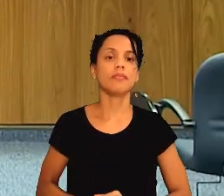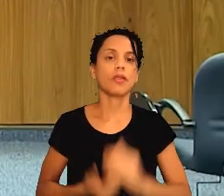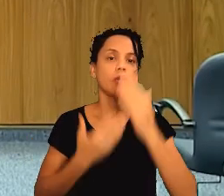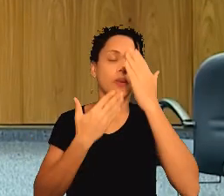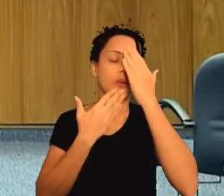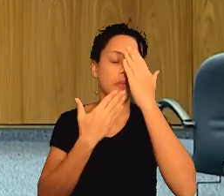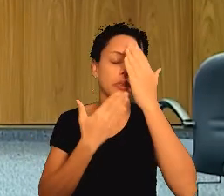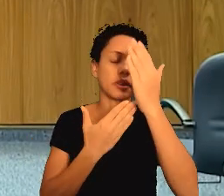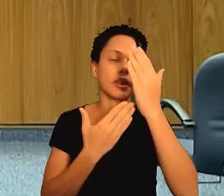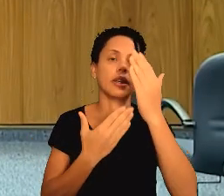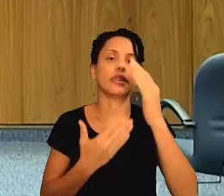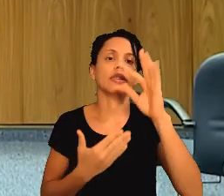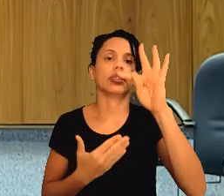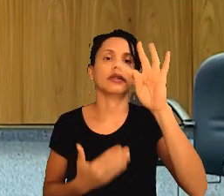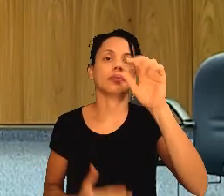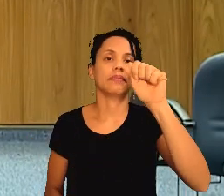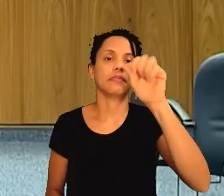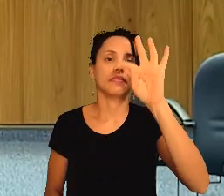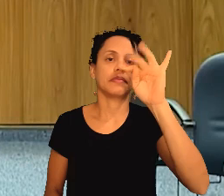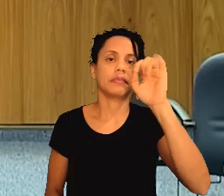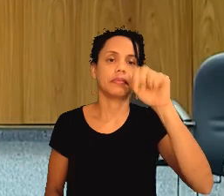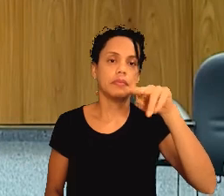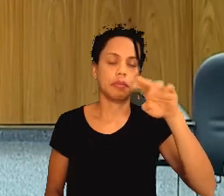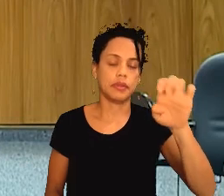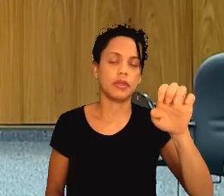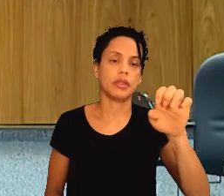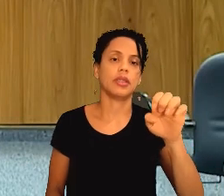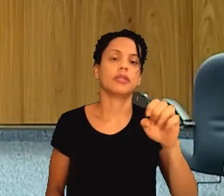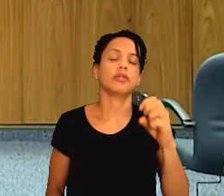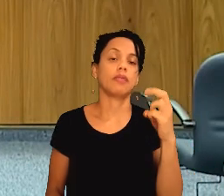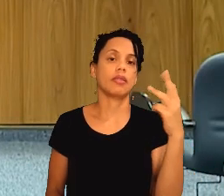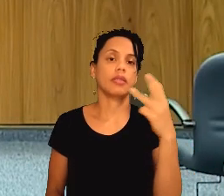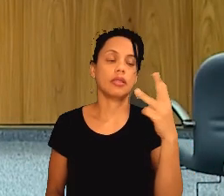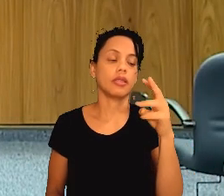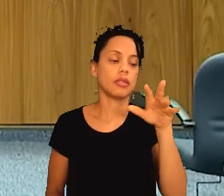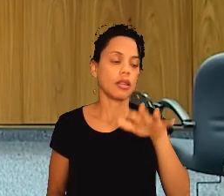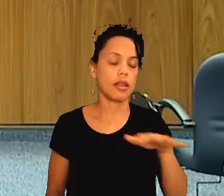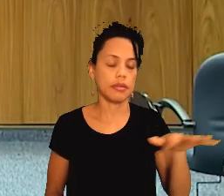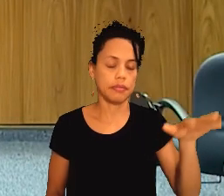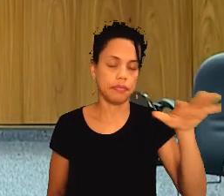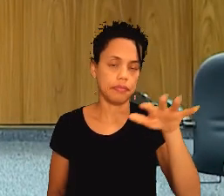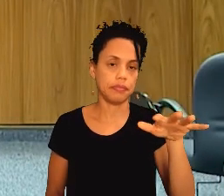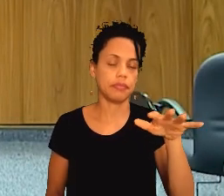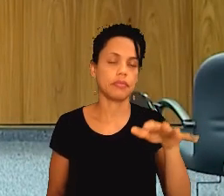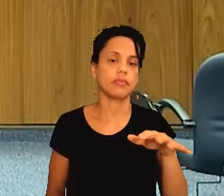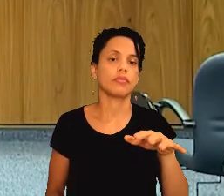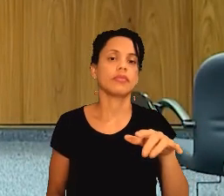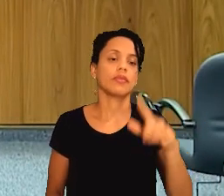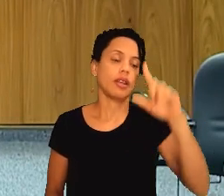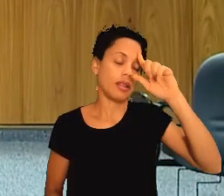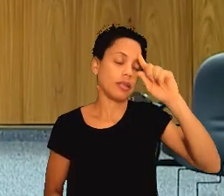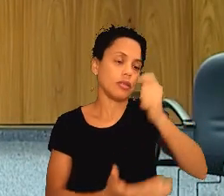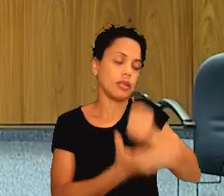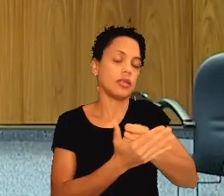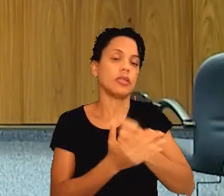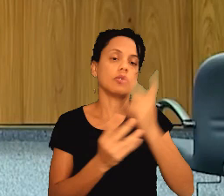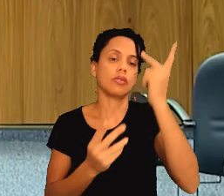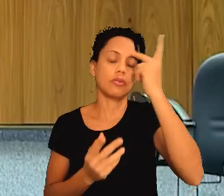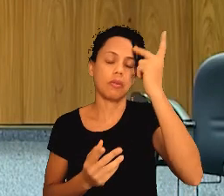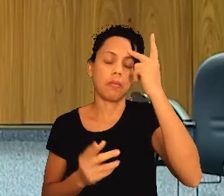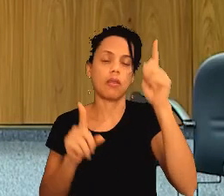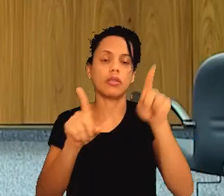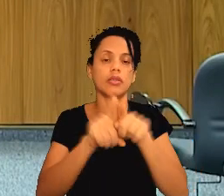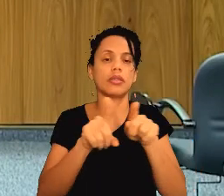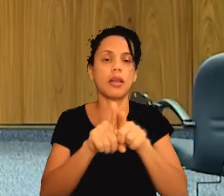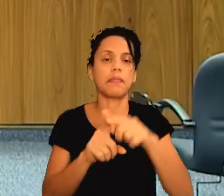Muito obrigada, Tatiane. A terceira região decide exatamente os casos do São Paulo e Mato Grosso